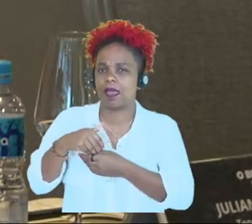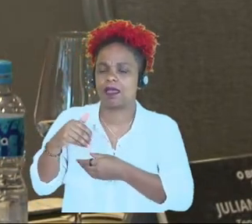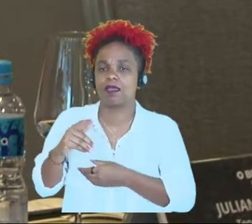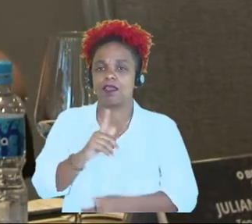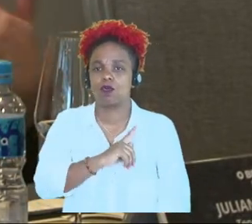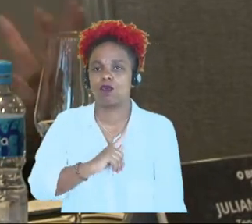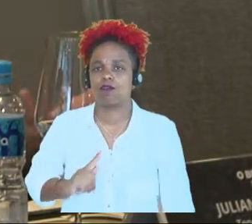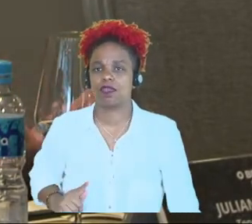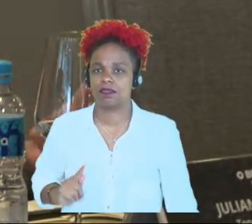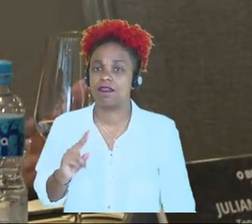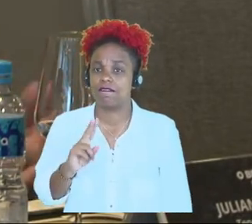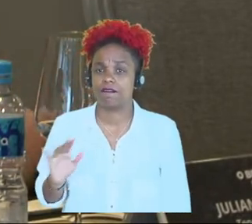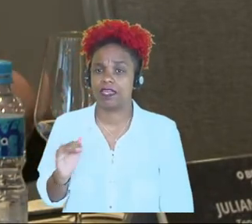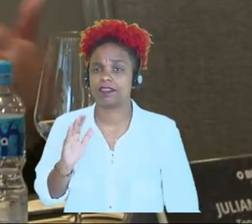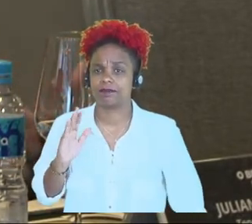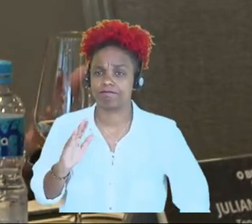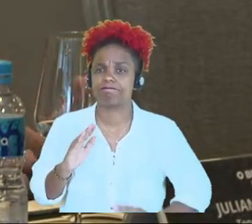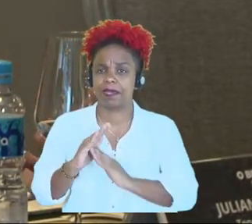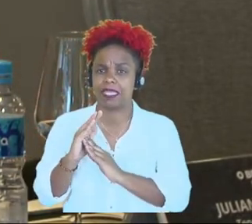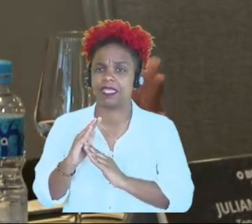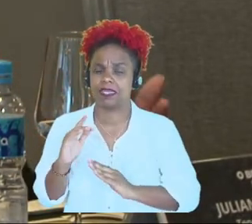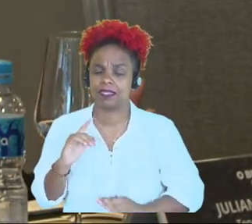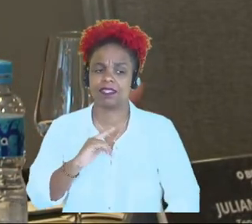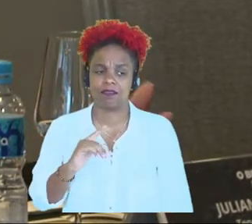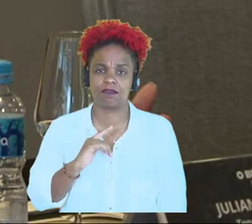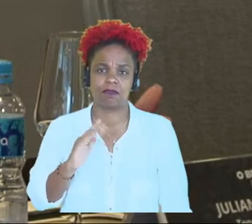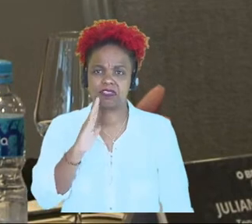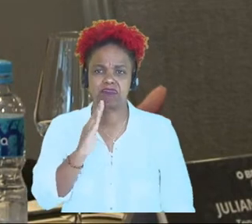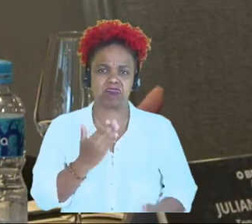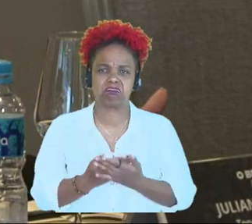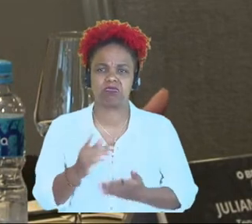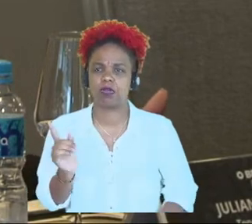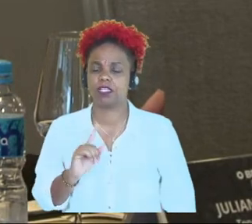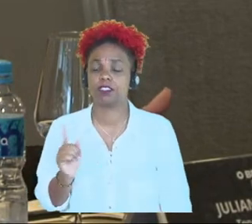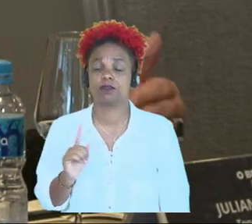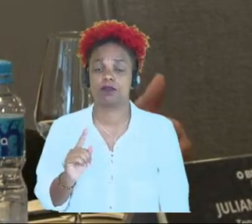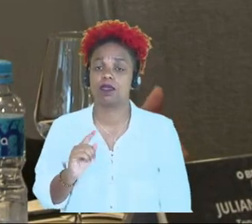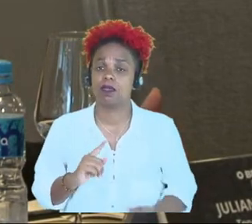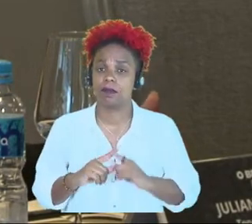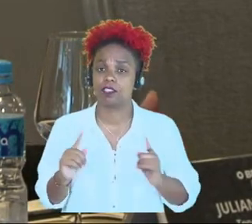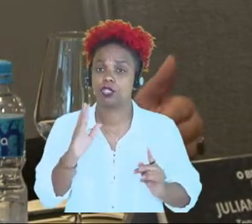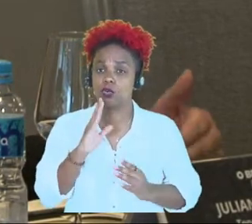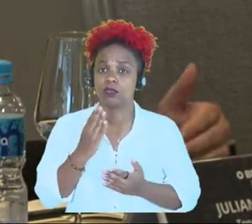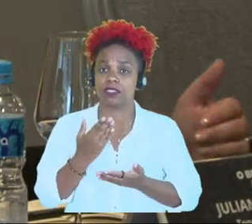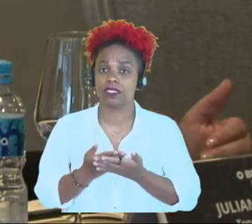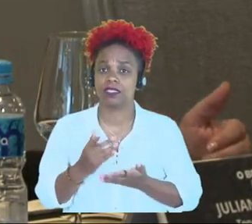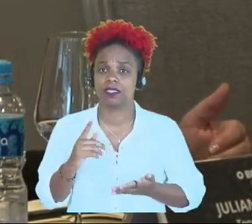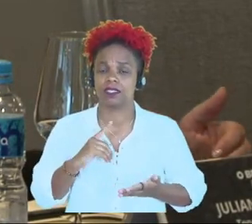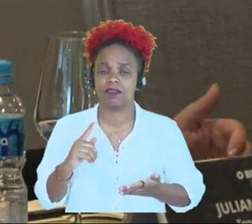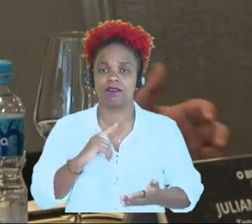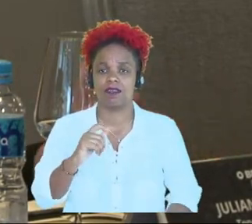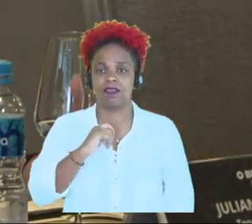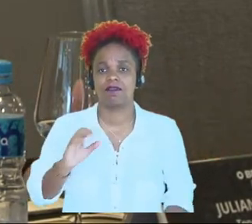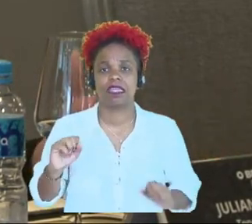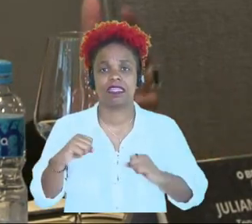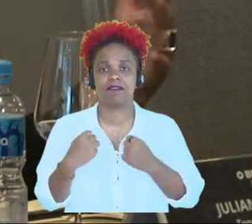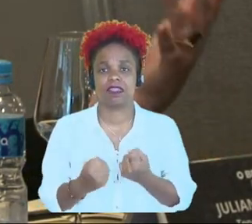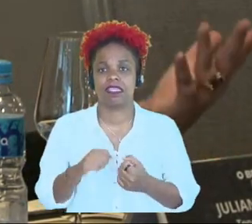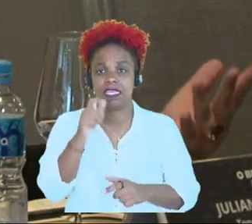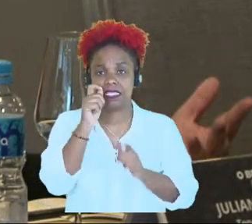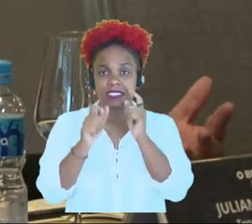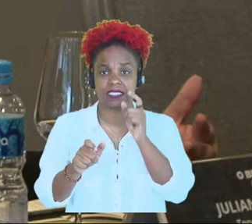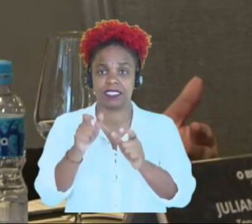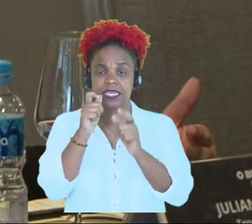governo, ele vai ser uma barreira, uma resistência, não acredito que vai ser, mas ele com certeza vai defender os seus interesses. E os seus interesses